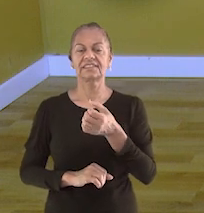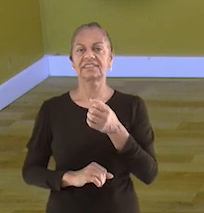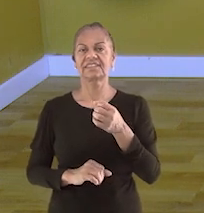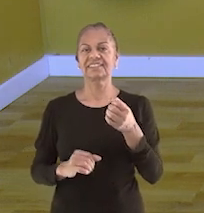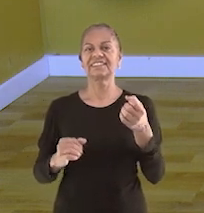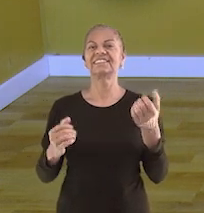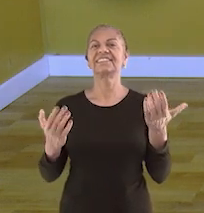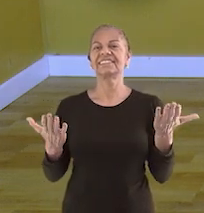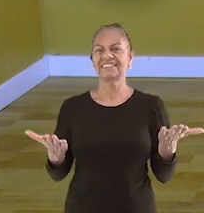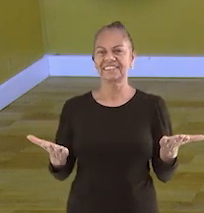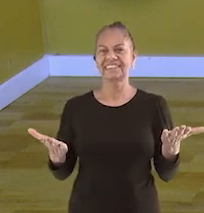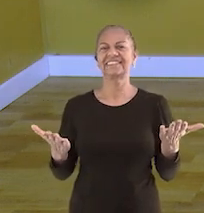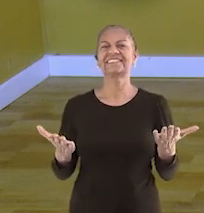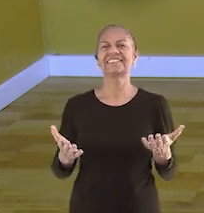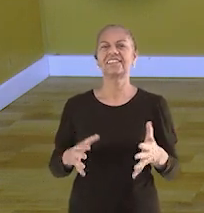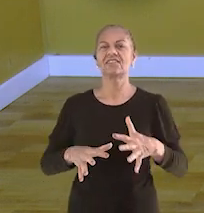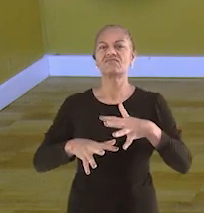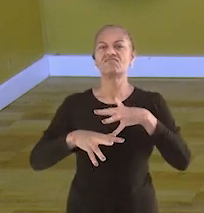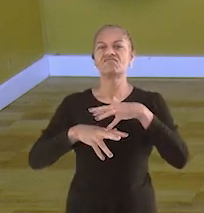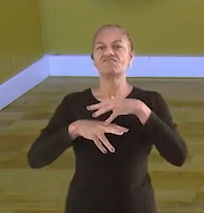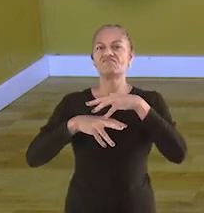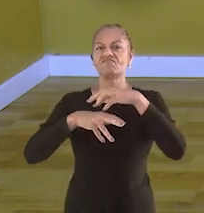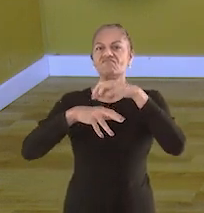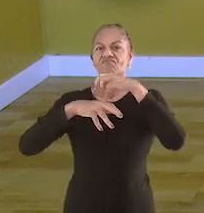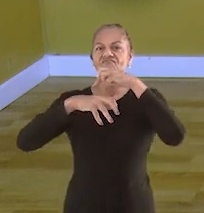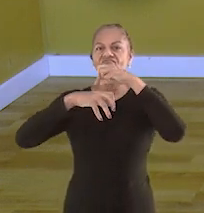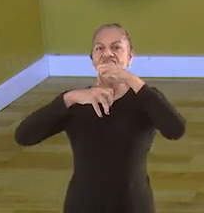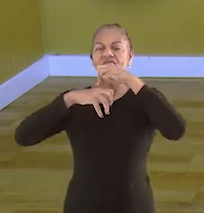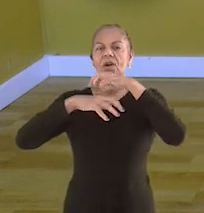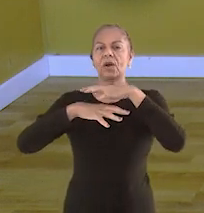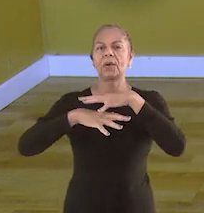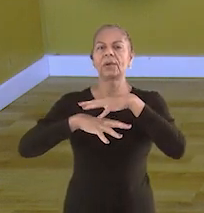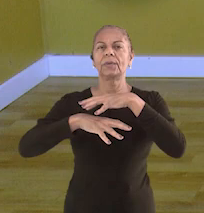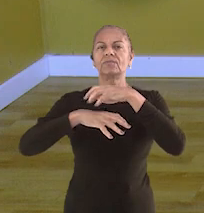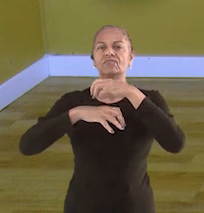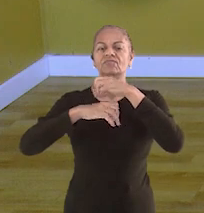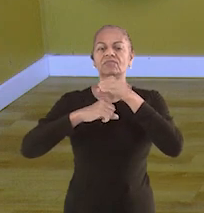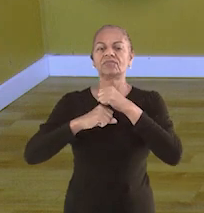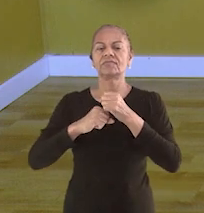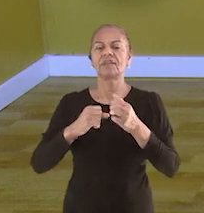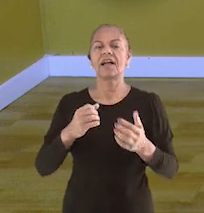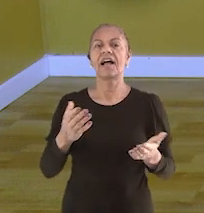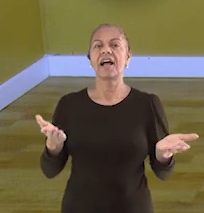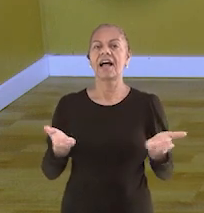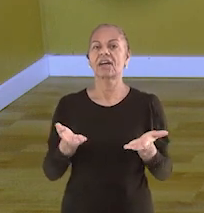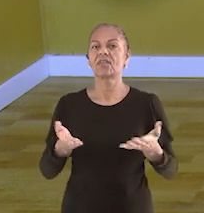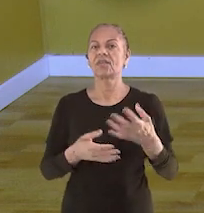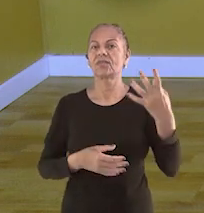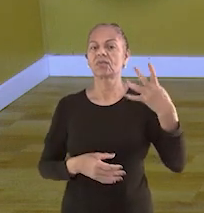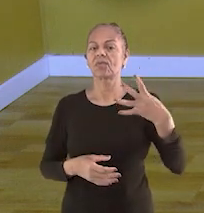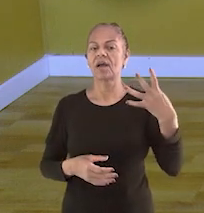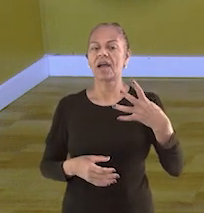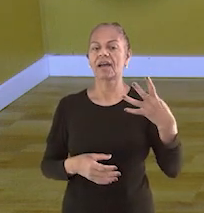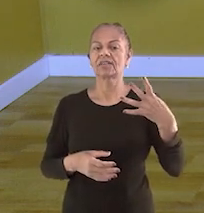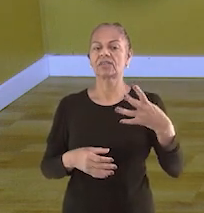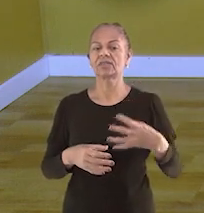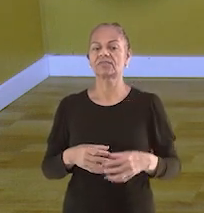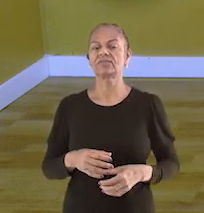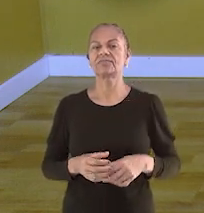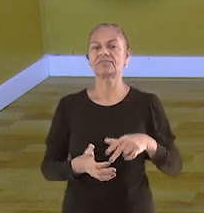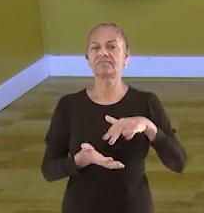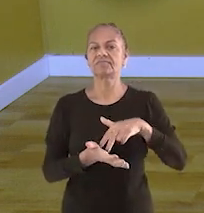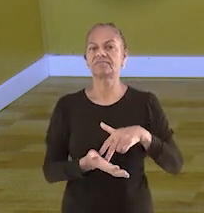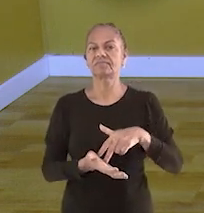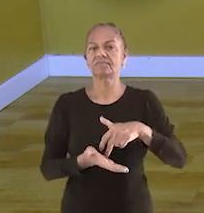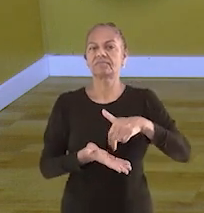Aê, respira. O nosso quarto é o polichinelo frontal, beleza? Então já